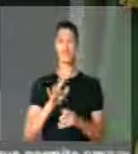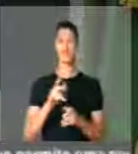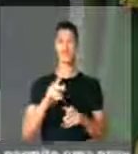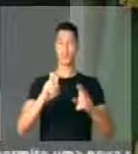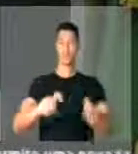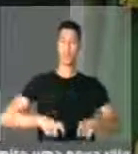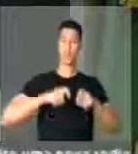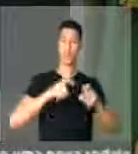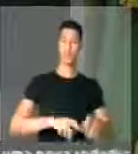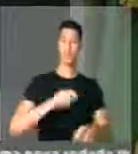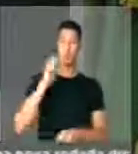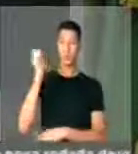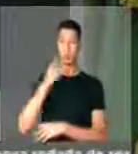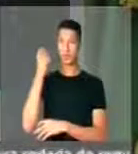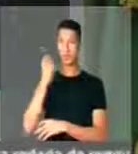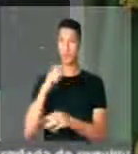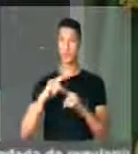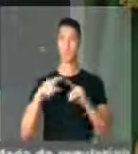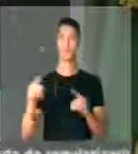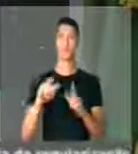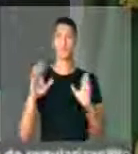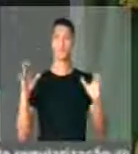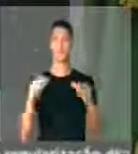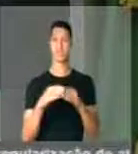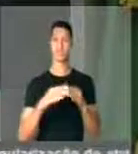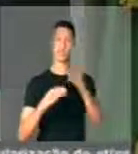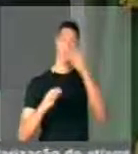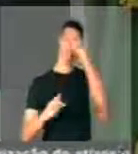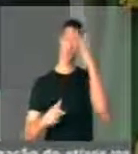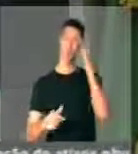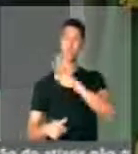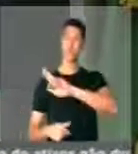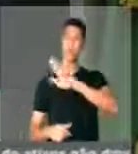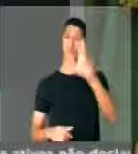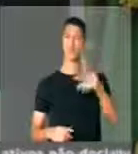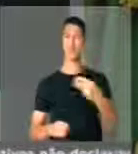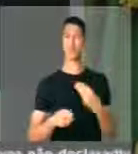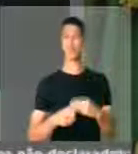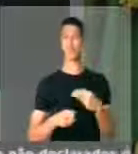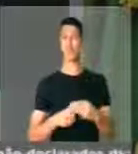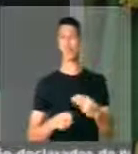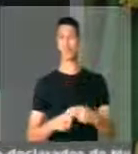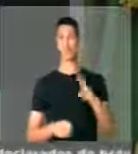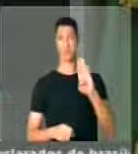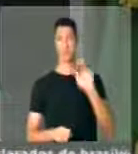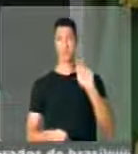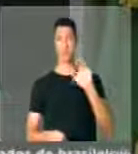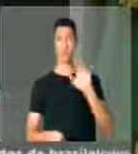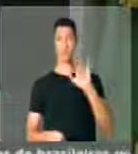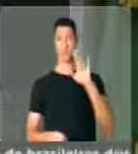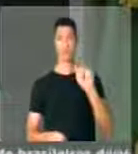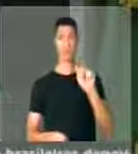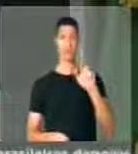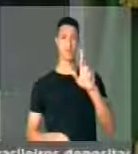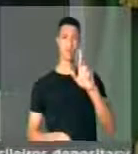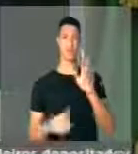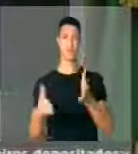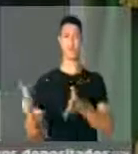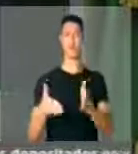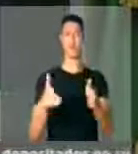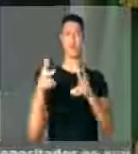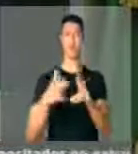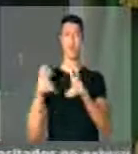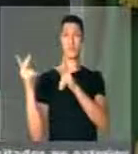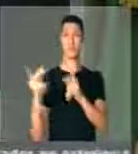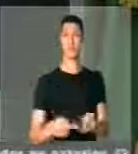dos agricultores do Rio Grande do Sul, mas de um conjunto de pessoas de vários municípios da bacia do Rio Camaquã, com o